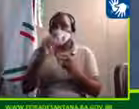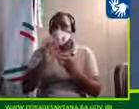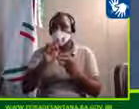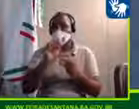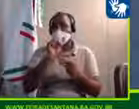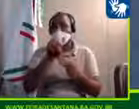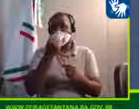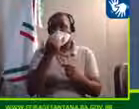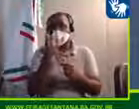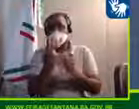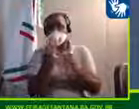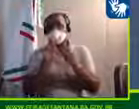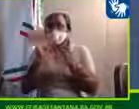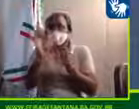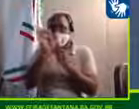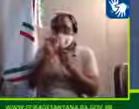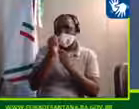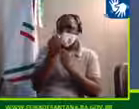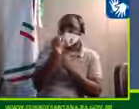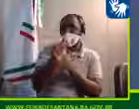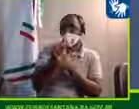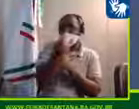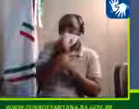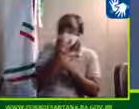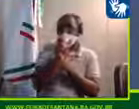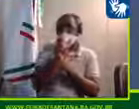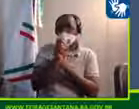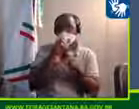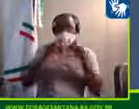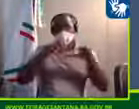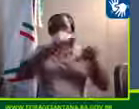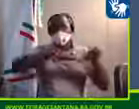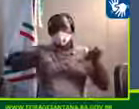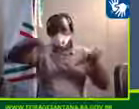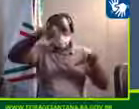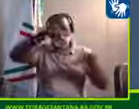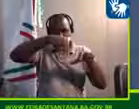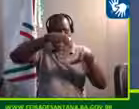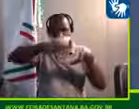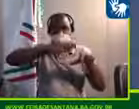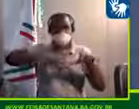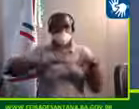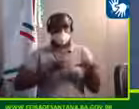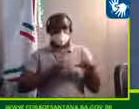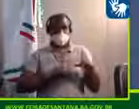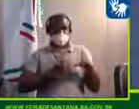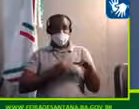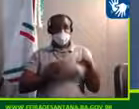3,82%. Feira de Santana tem 1,65%. A região Nordeste como um todo,